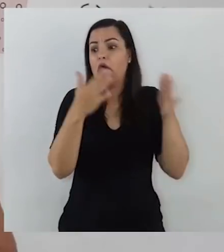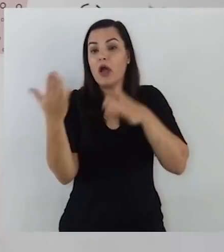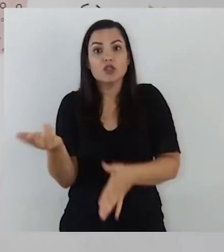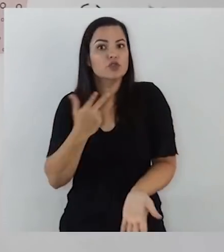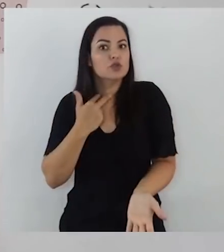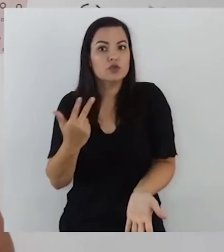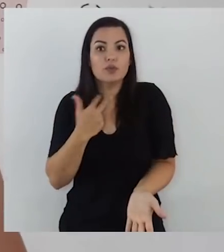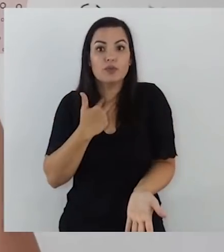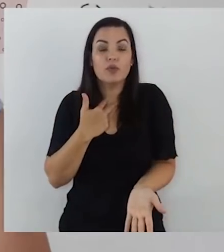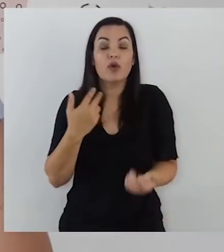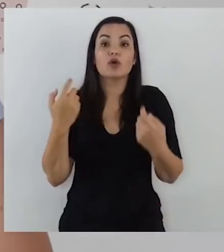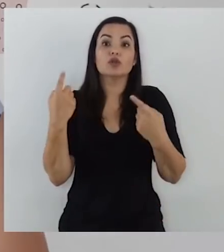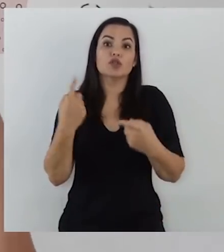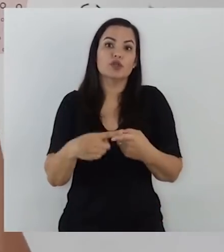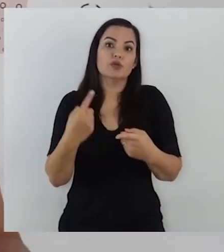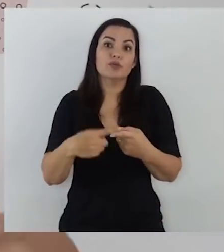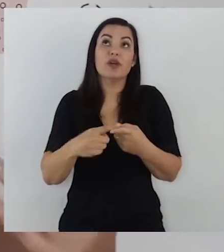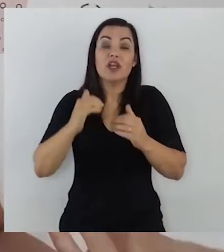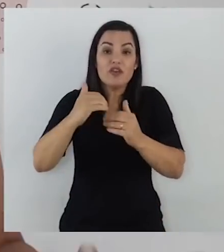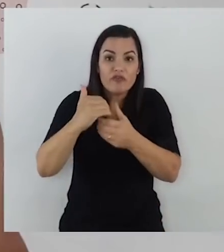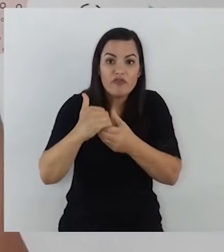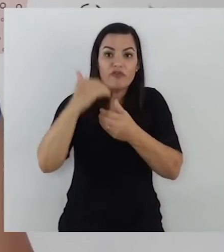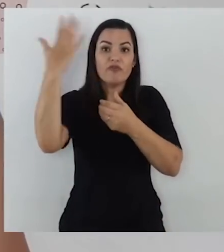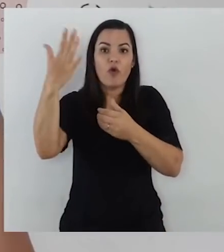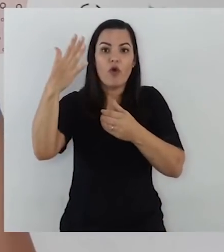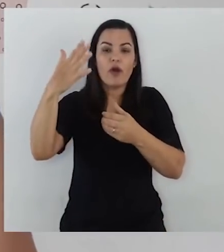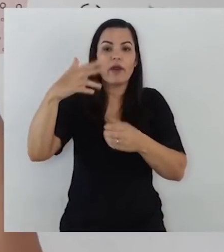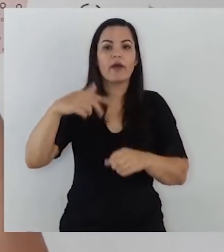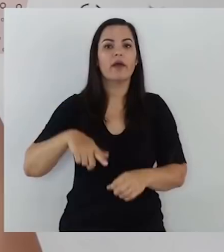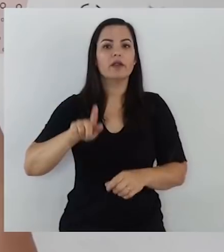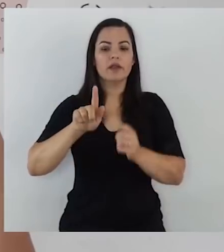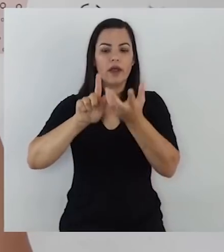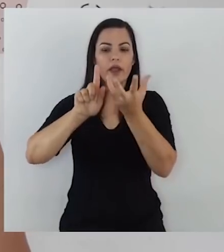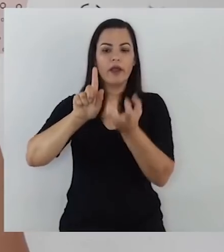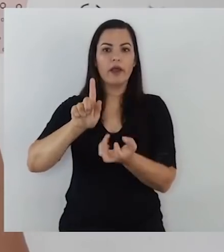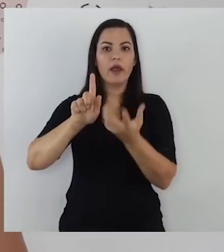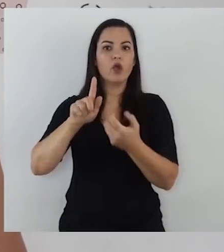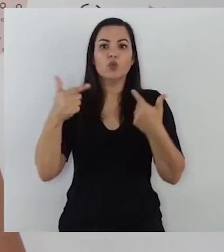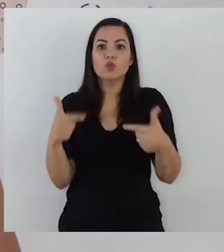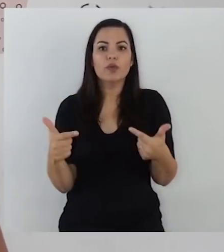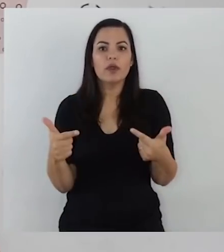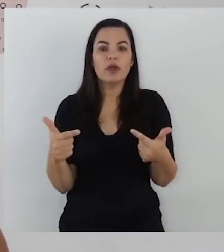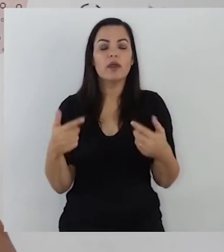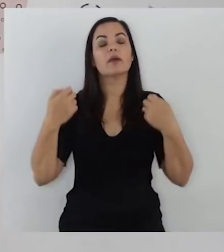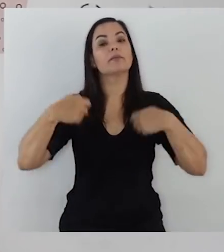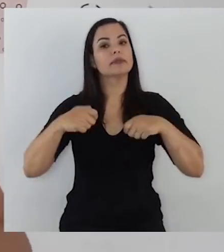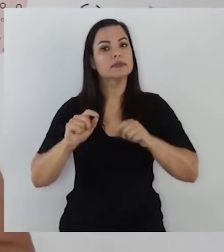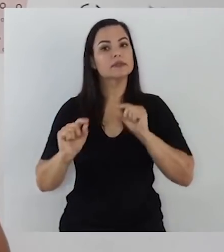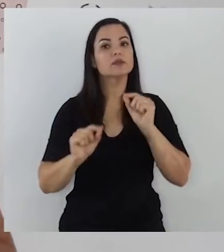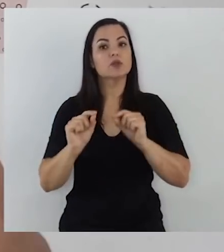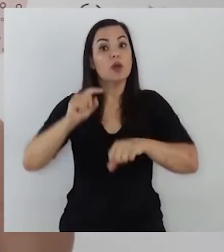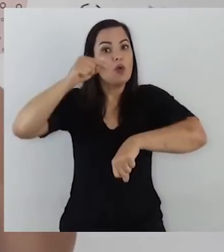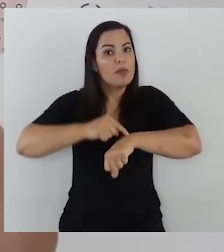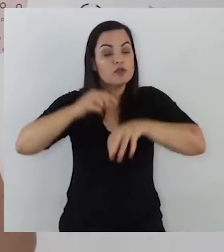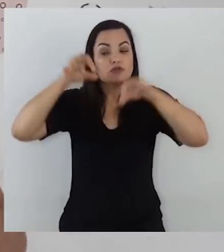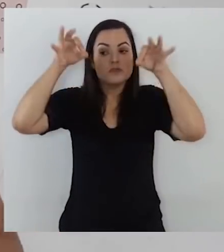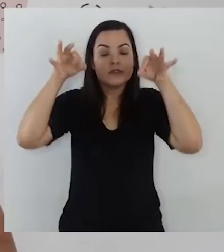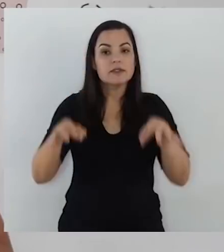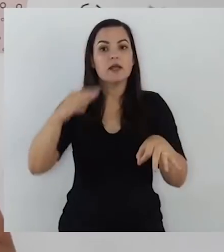da órbita ali dos planetas, de tudo que está acontecendo em volta, para que as coisas deem certo. Então, existia um